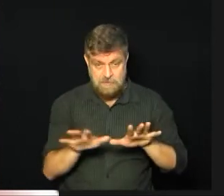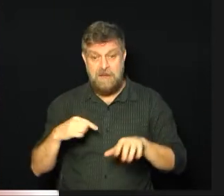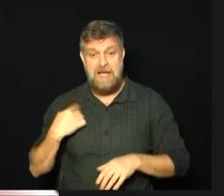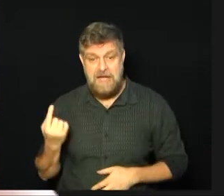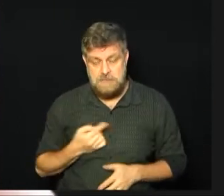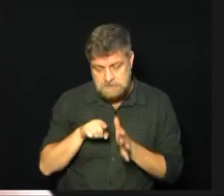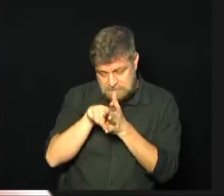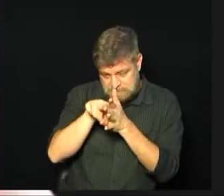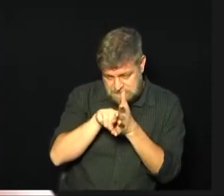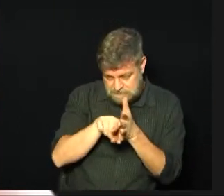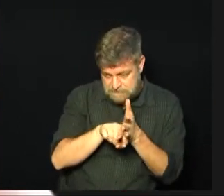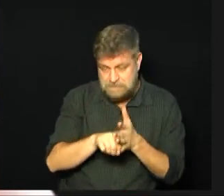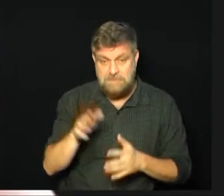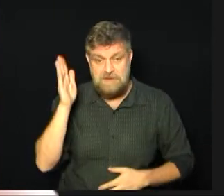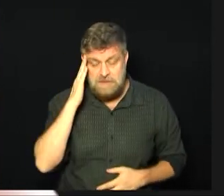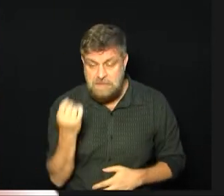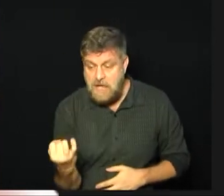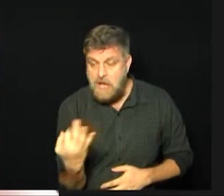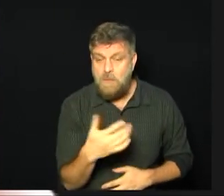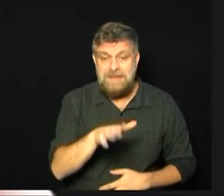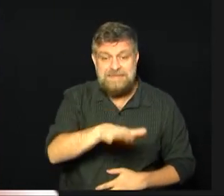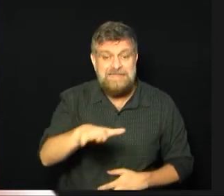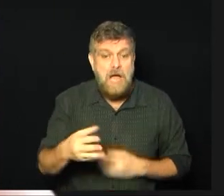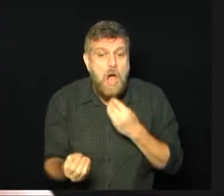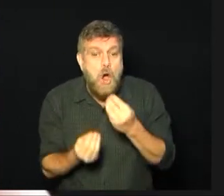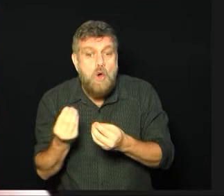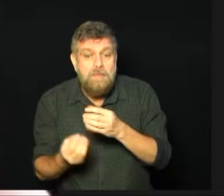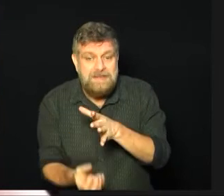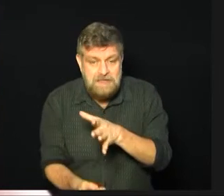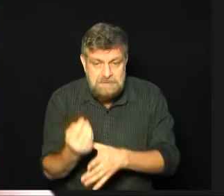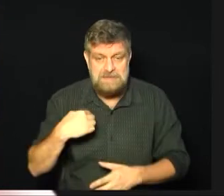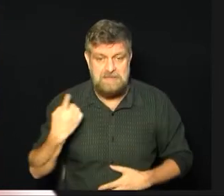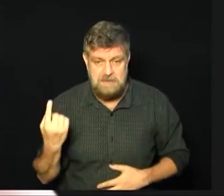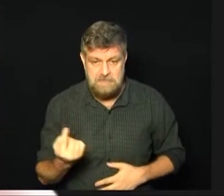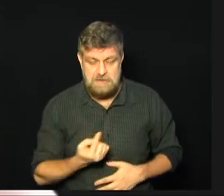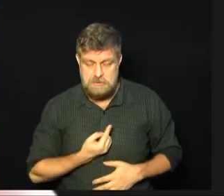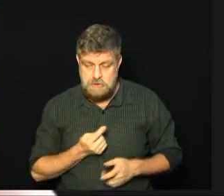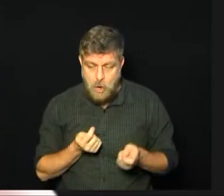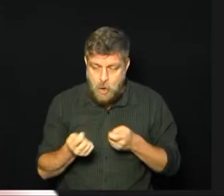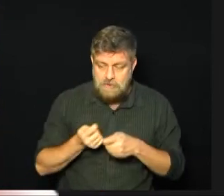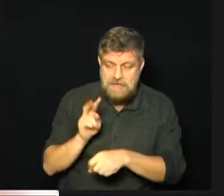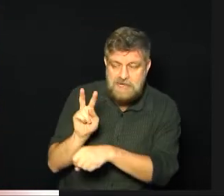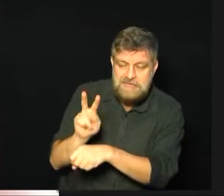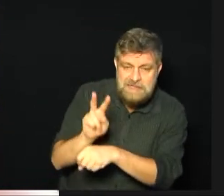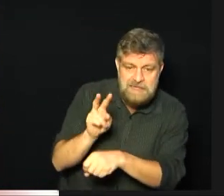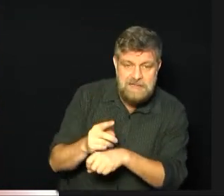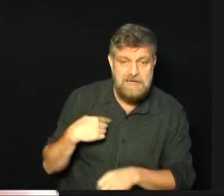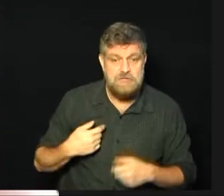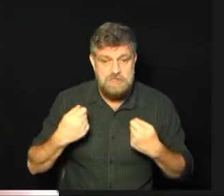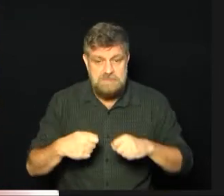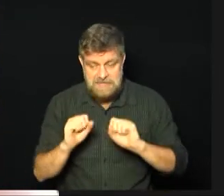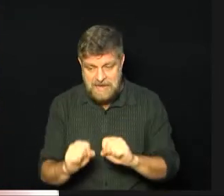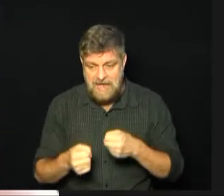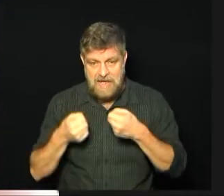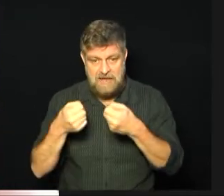requer a gente ter a notificação dos surtos para saber como está acontecendo, como que está tendo, porque daí a gente precisa reforçar